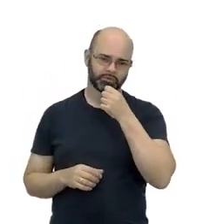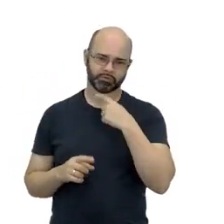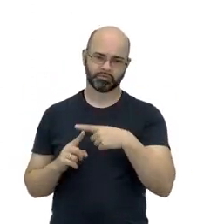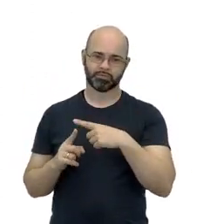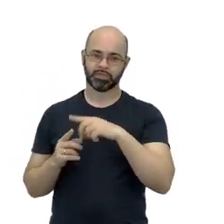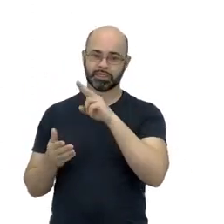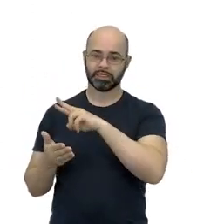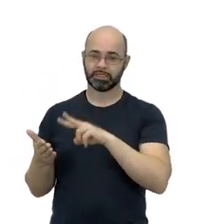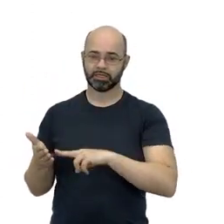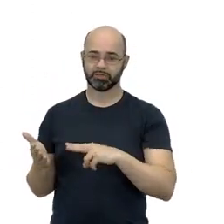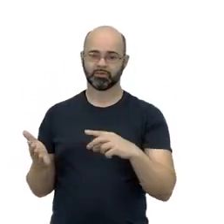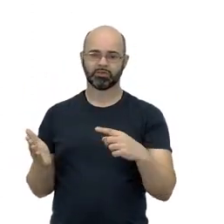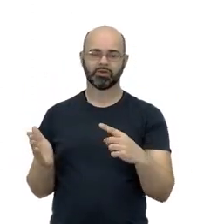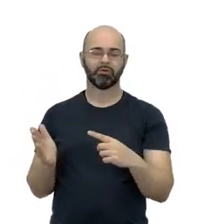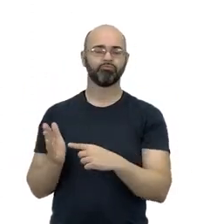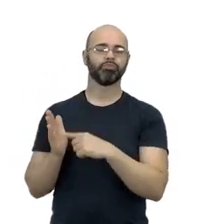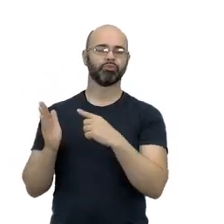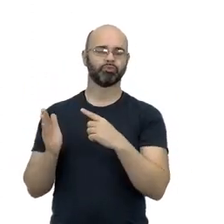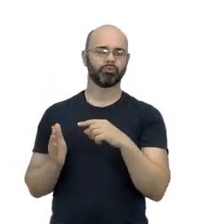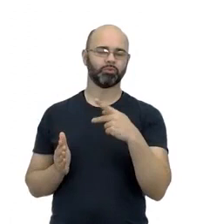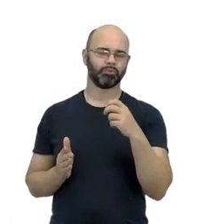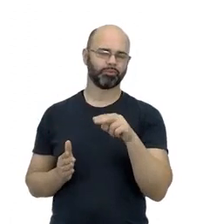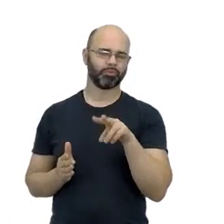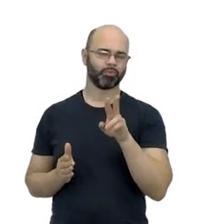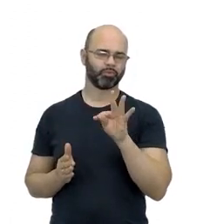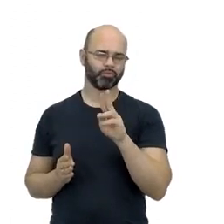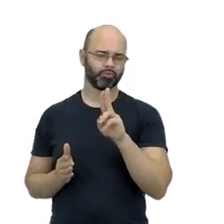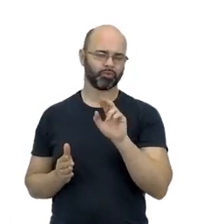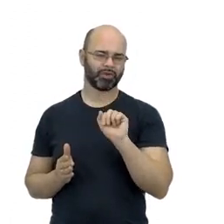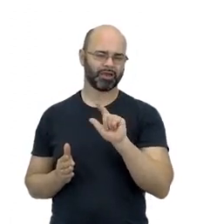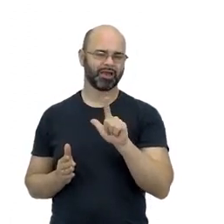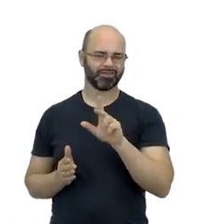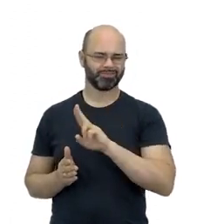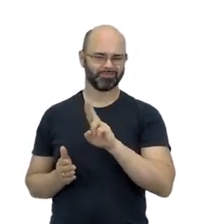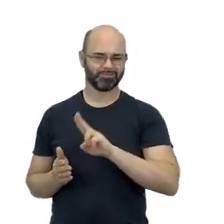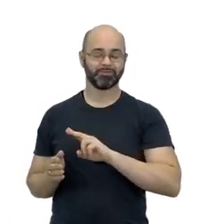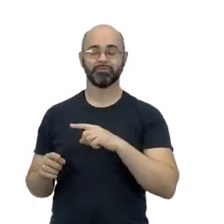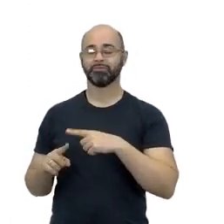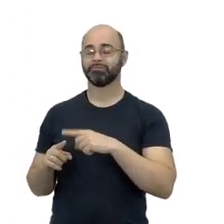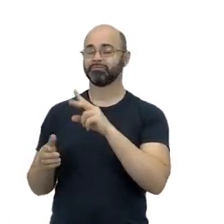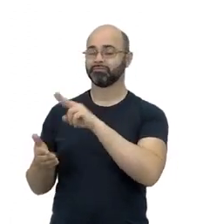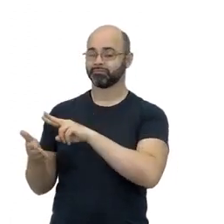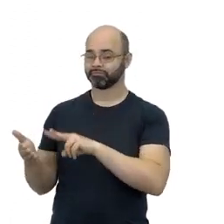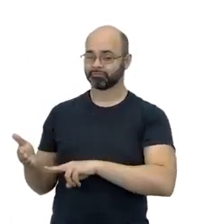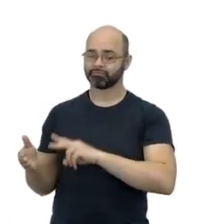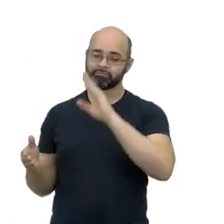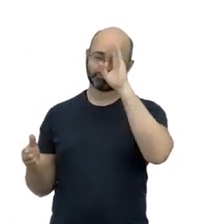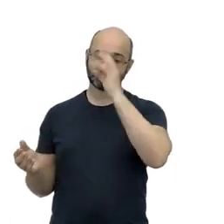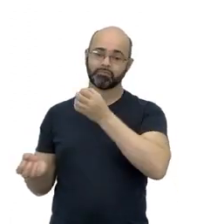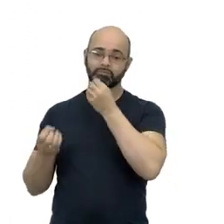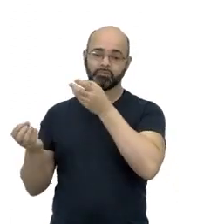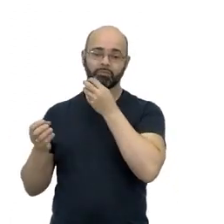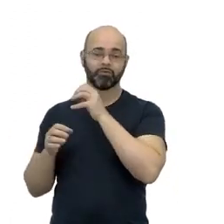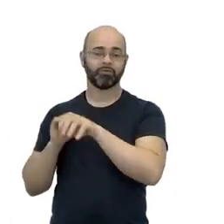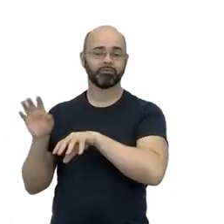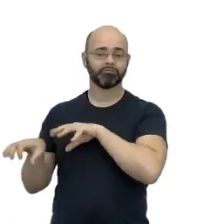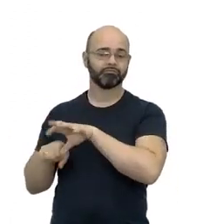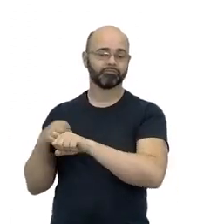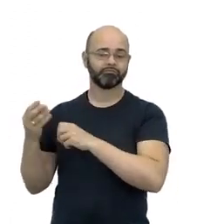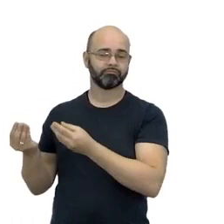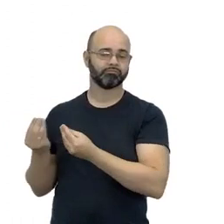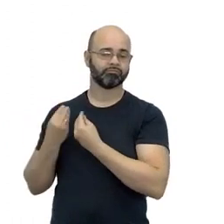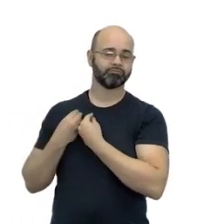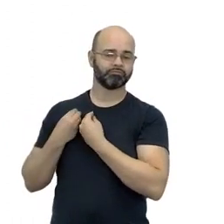pontual se relaciona, sobretudo, à função de ler para se informar sobre